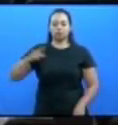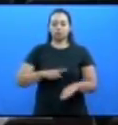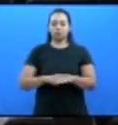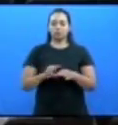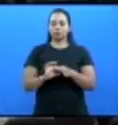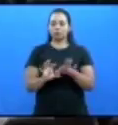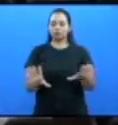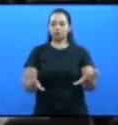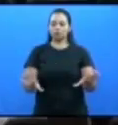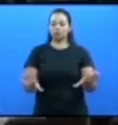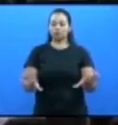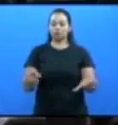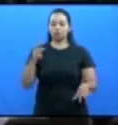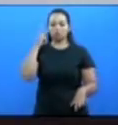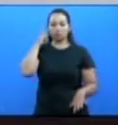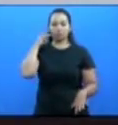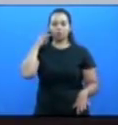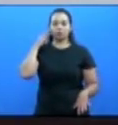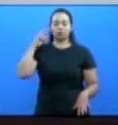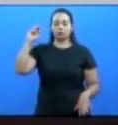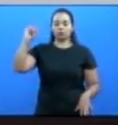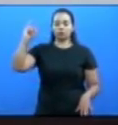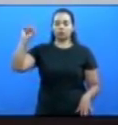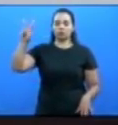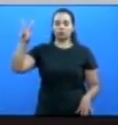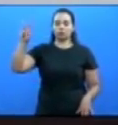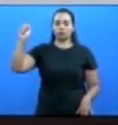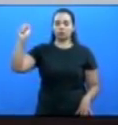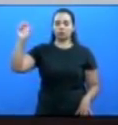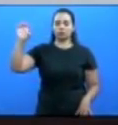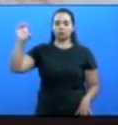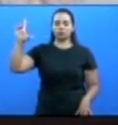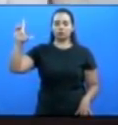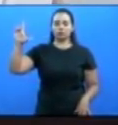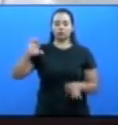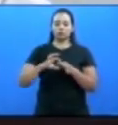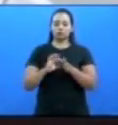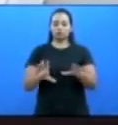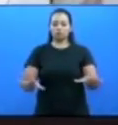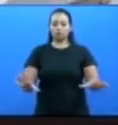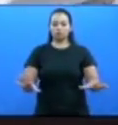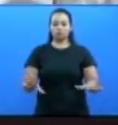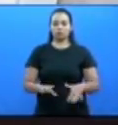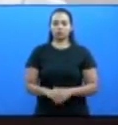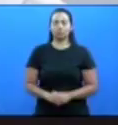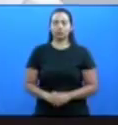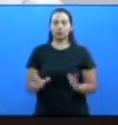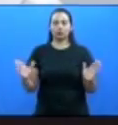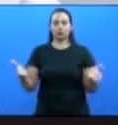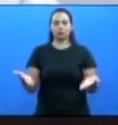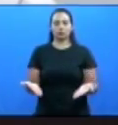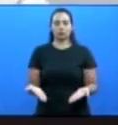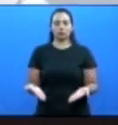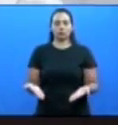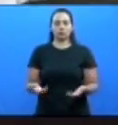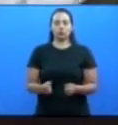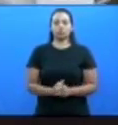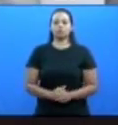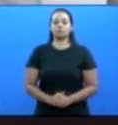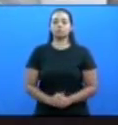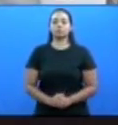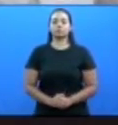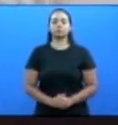Dispensa. Vereador Rivael Papinha, 9,58, também dispensa. Portanto, nós vamos passar